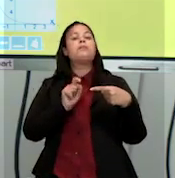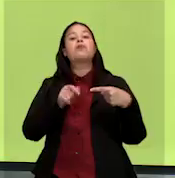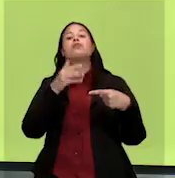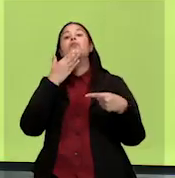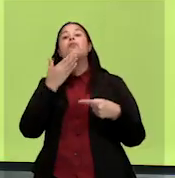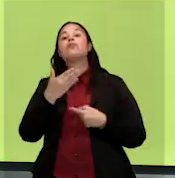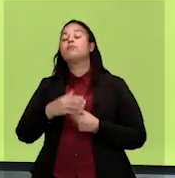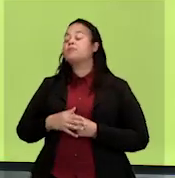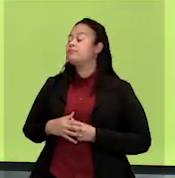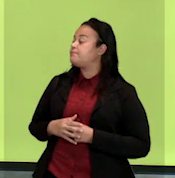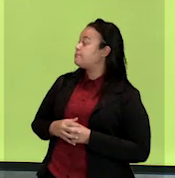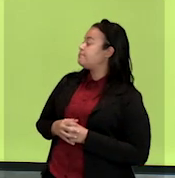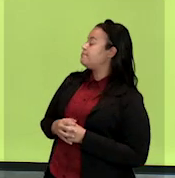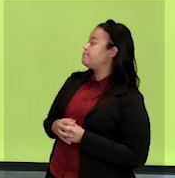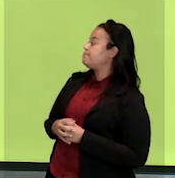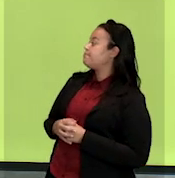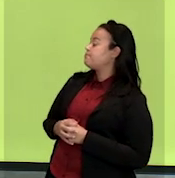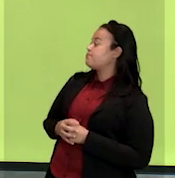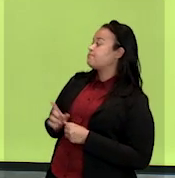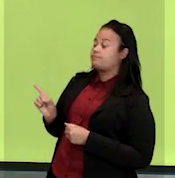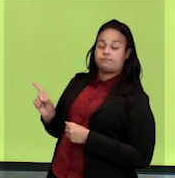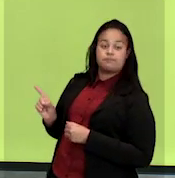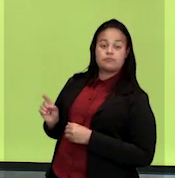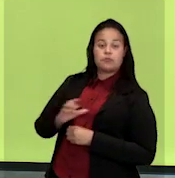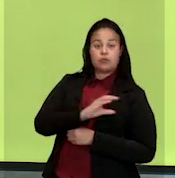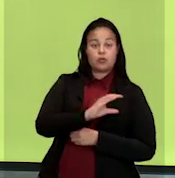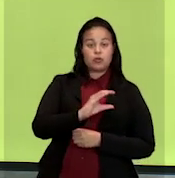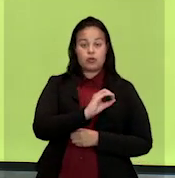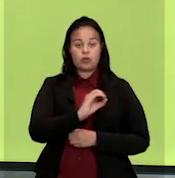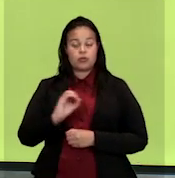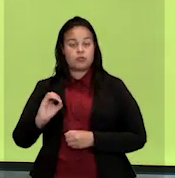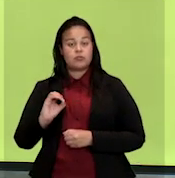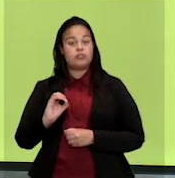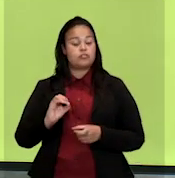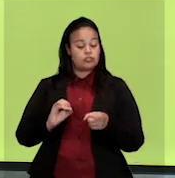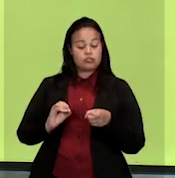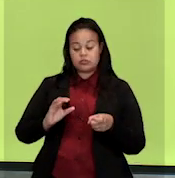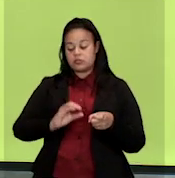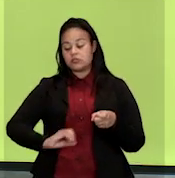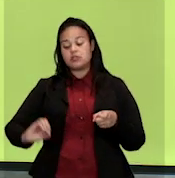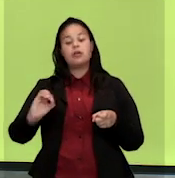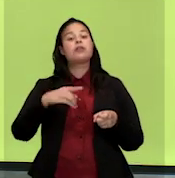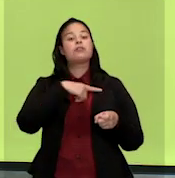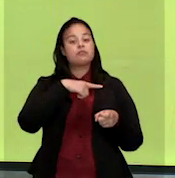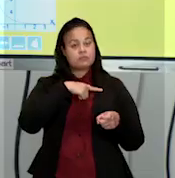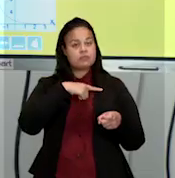Vai ter esse ponto aqui de coordenadas x0